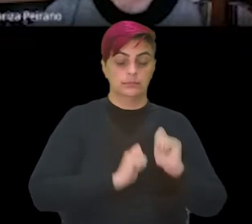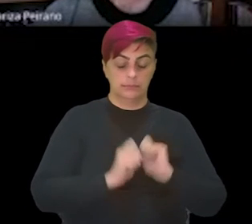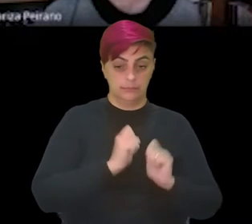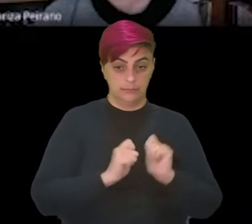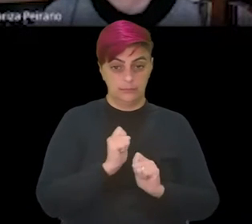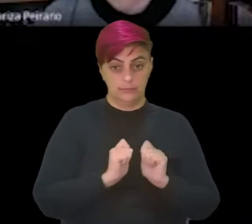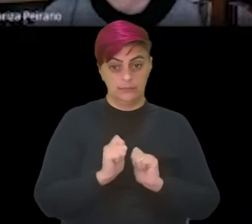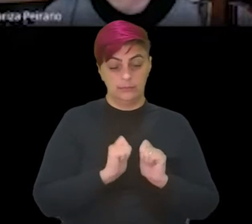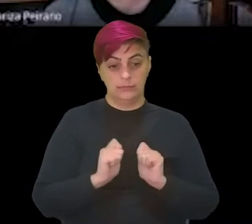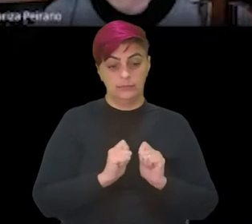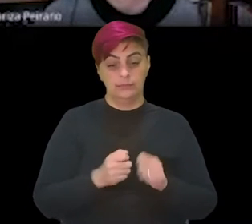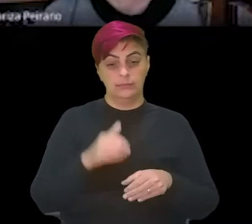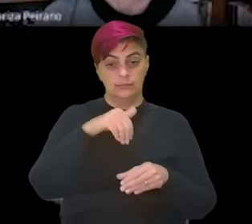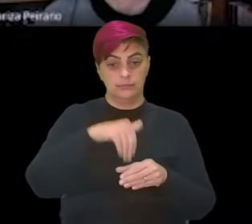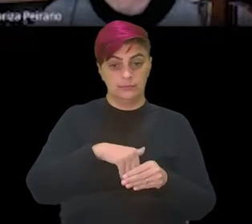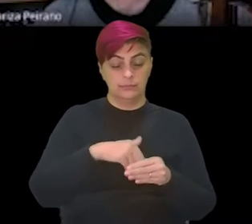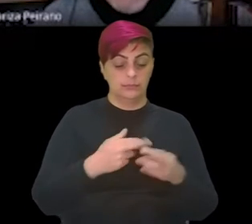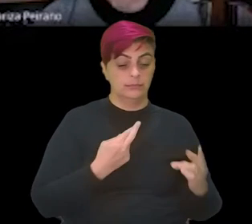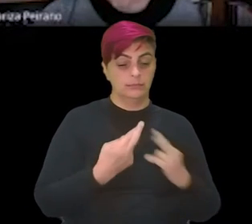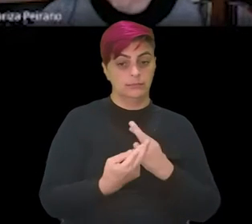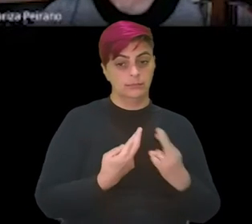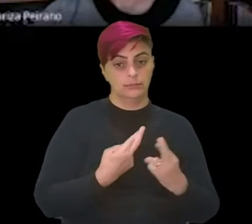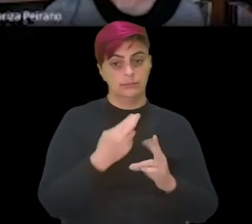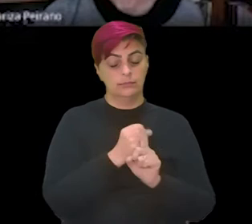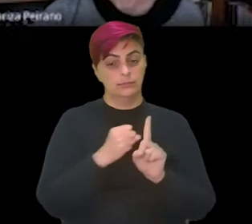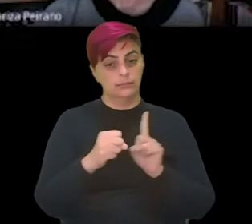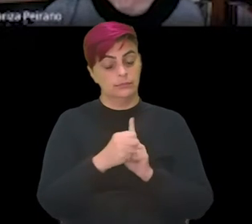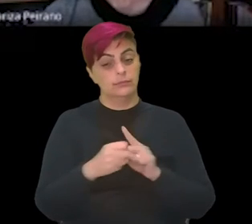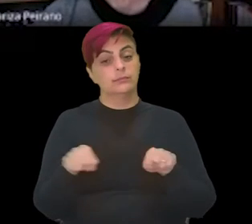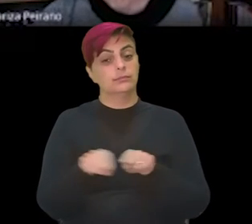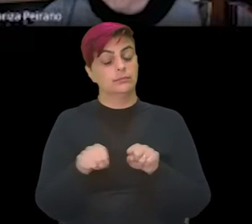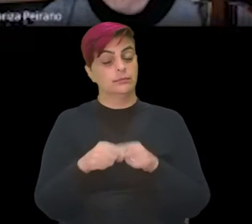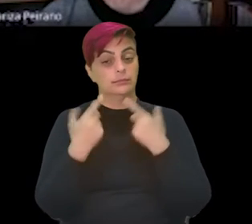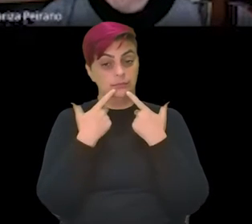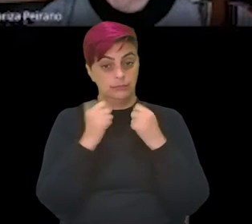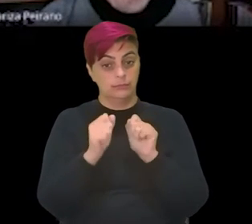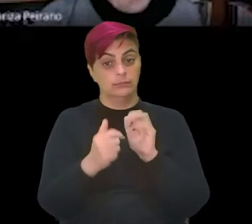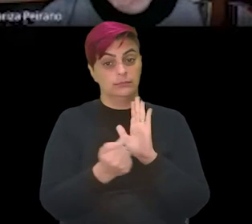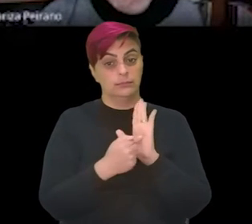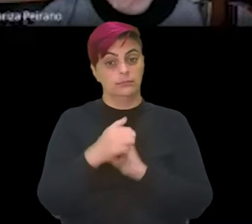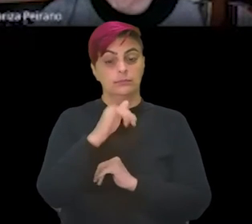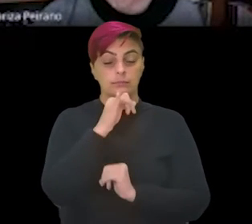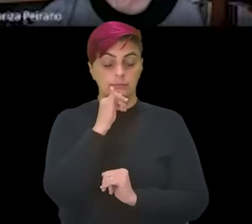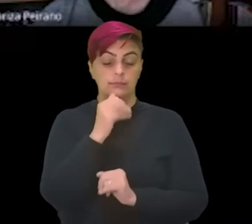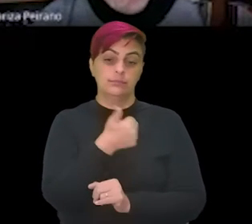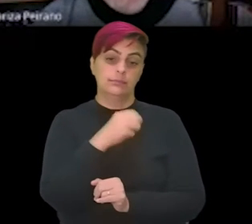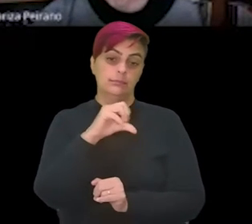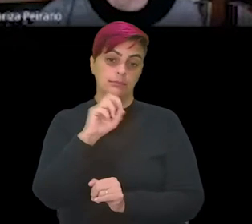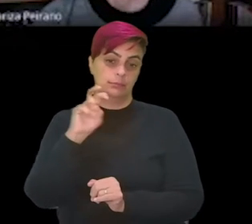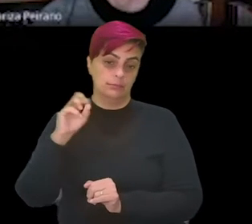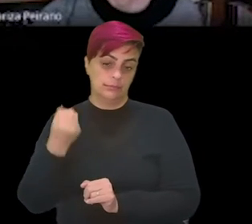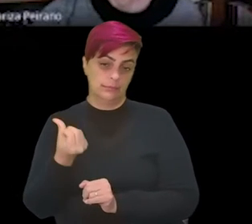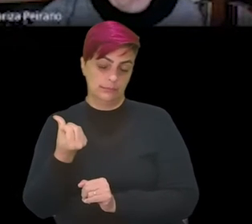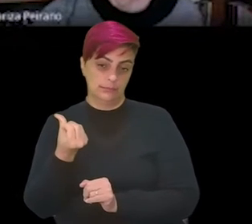sempre embutida nas relações sociais. E vem da linguística o último exemplo. Em